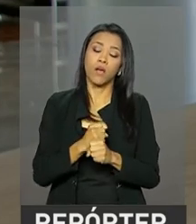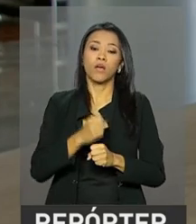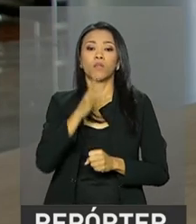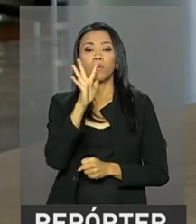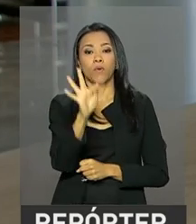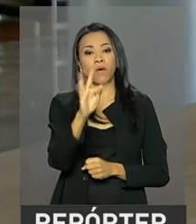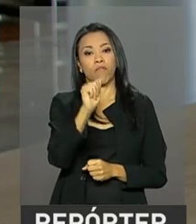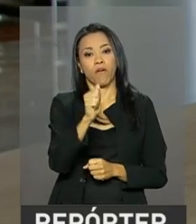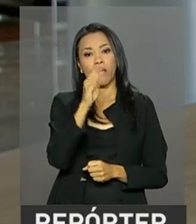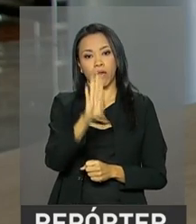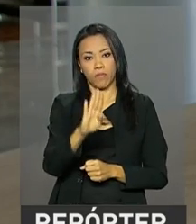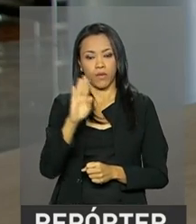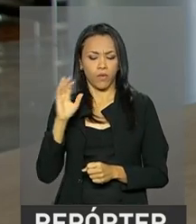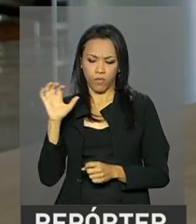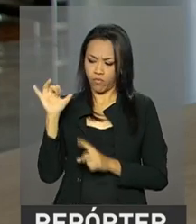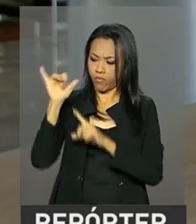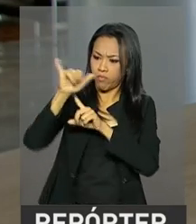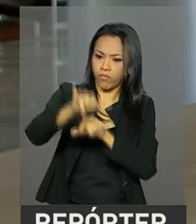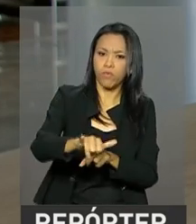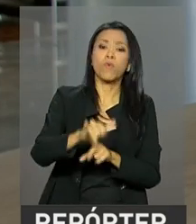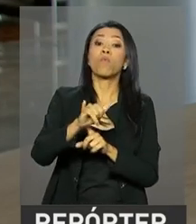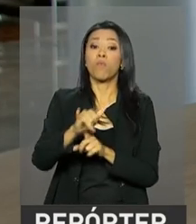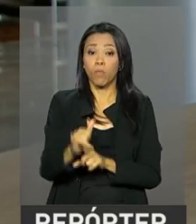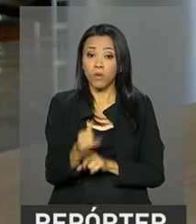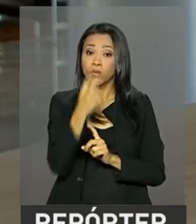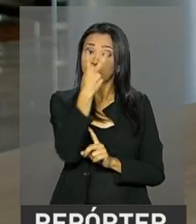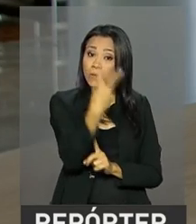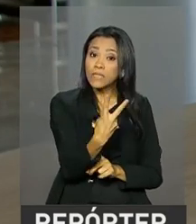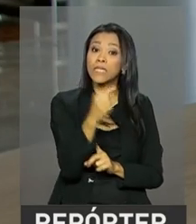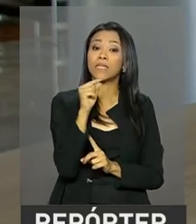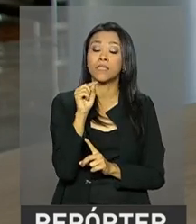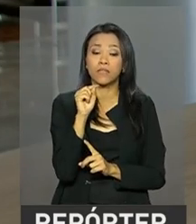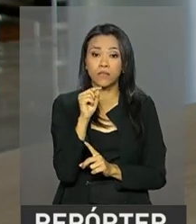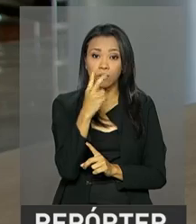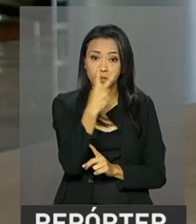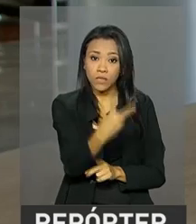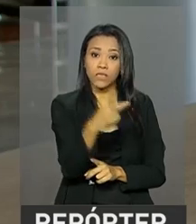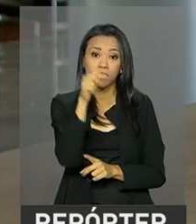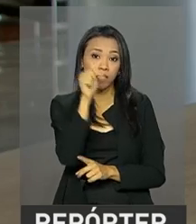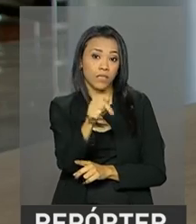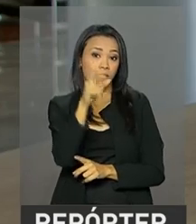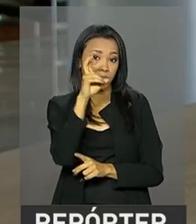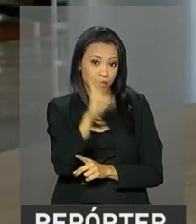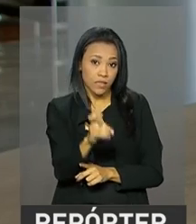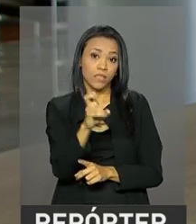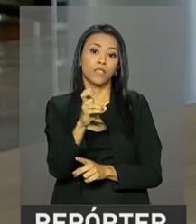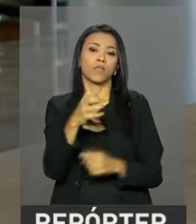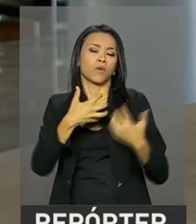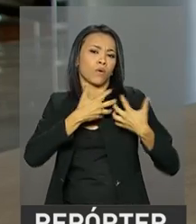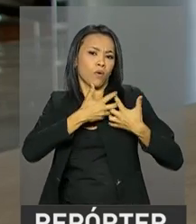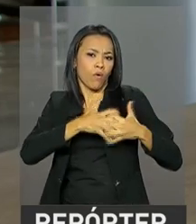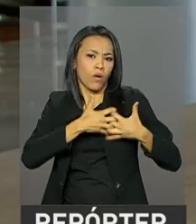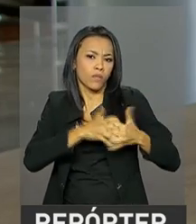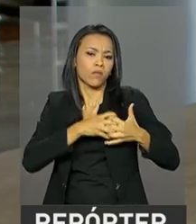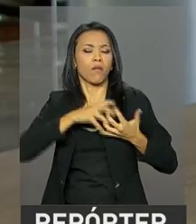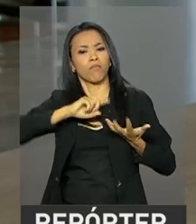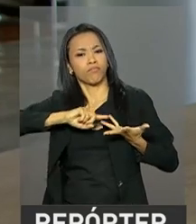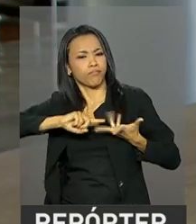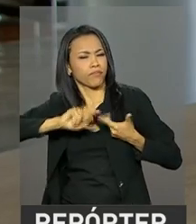realizaram do transporte de 275 órgãos para transplantes